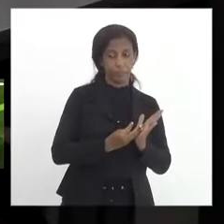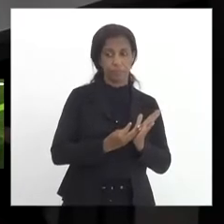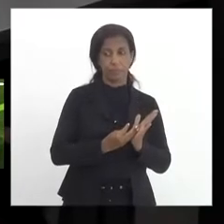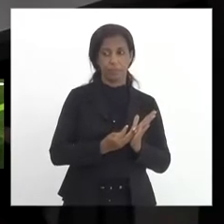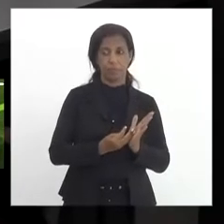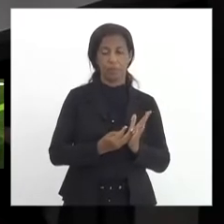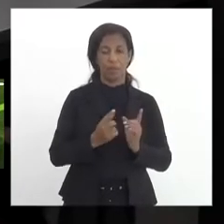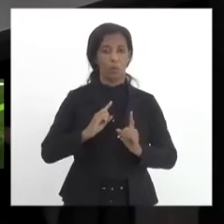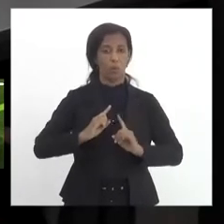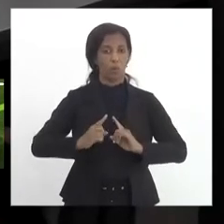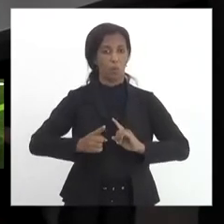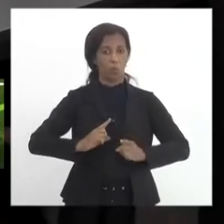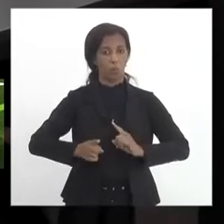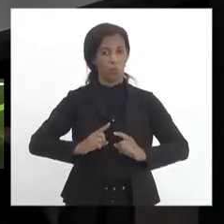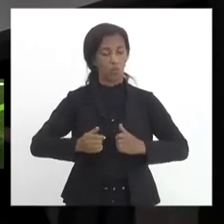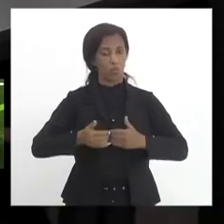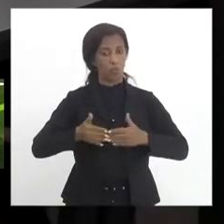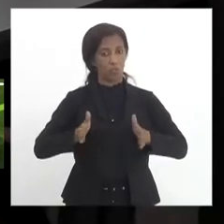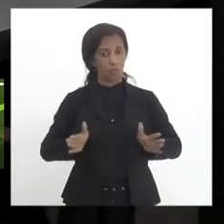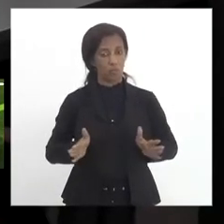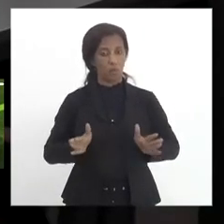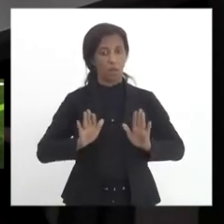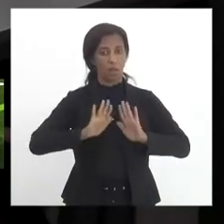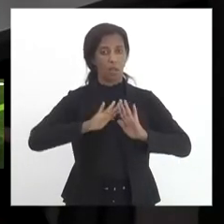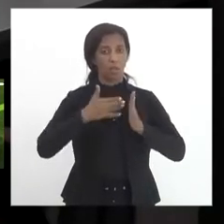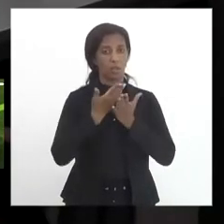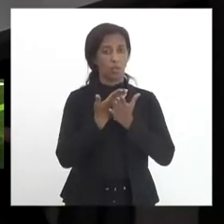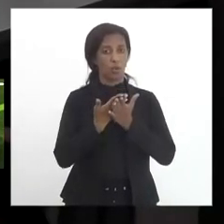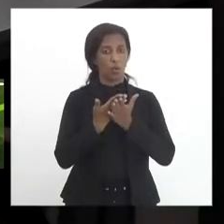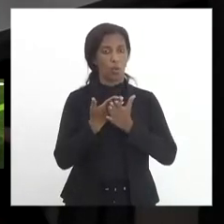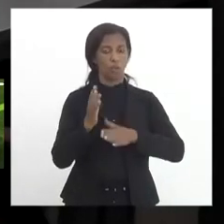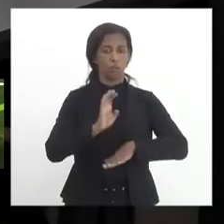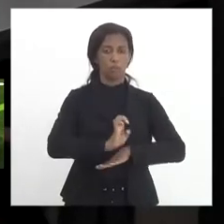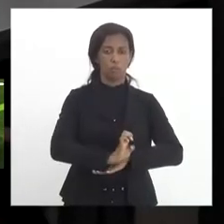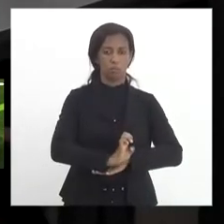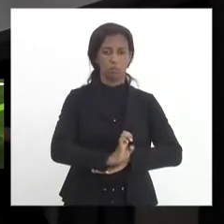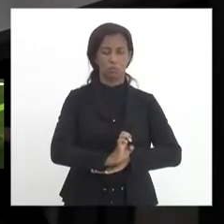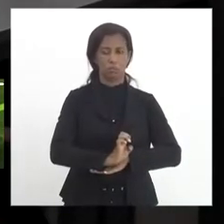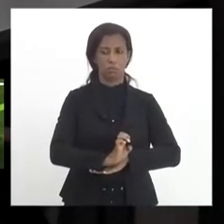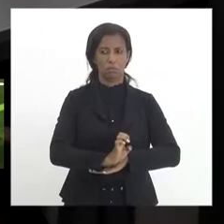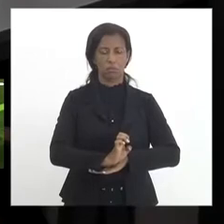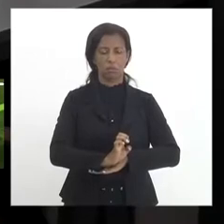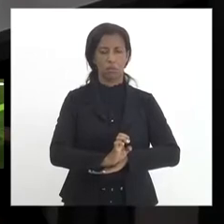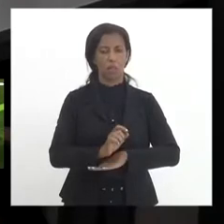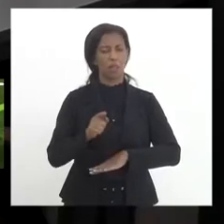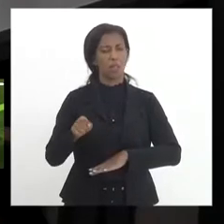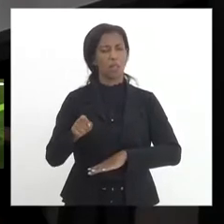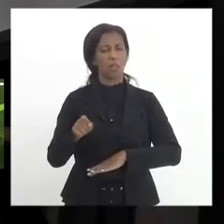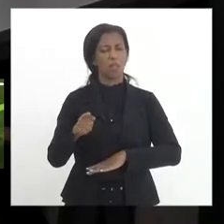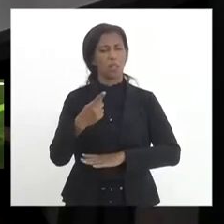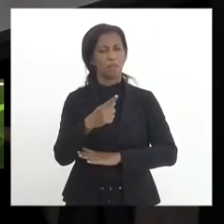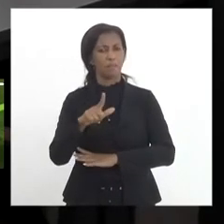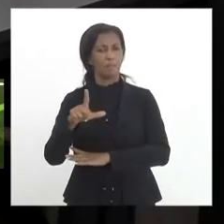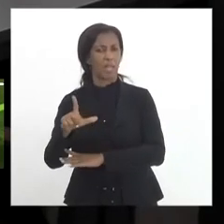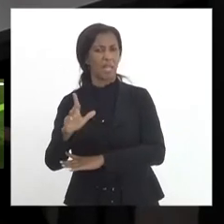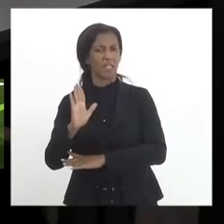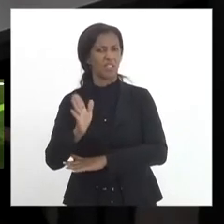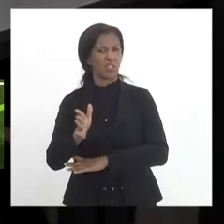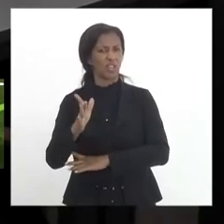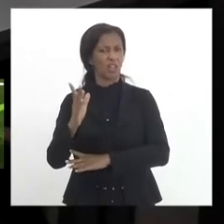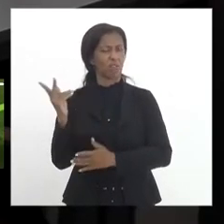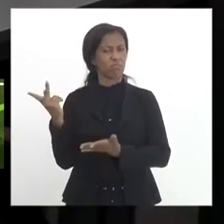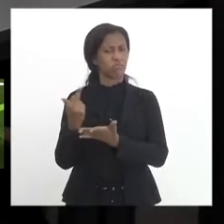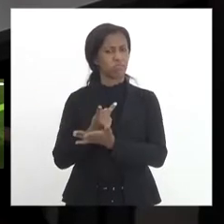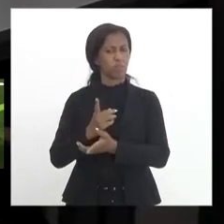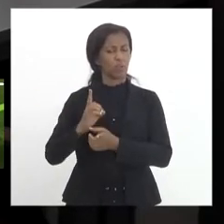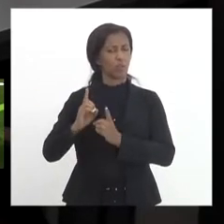uma política de abertura das escolas estaduais. E esse meu projeto ele é específico de uma discussão que já teve no âmbito do